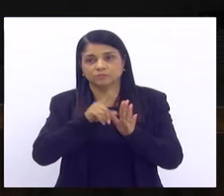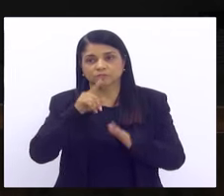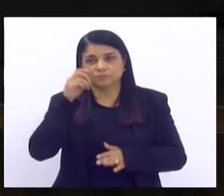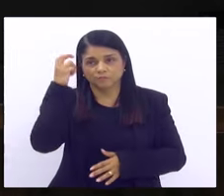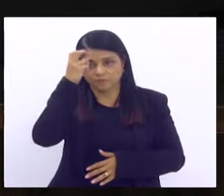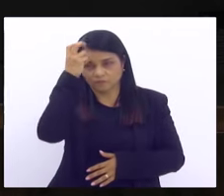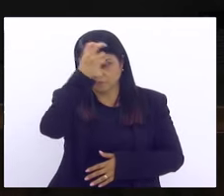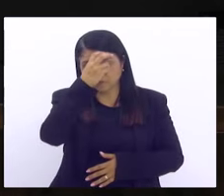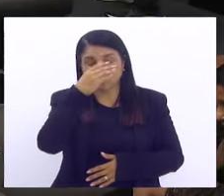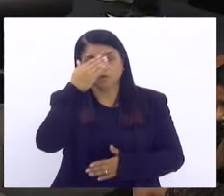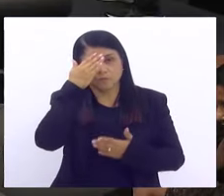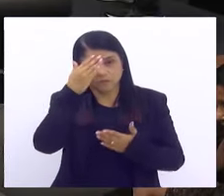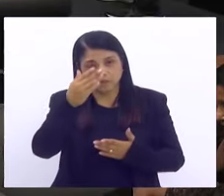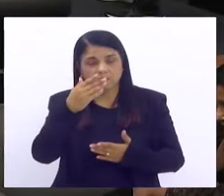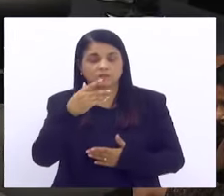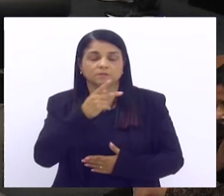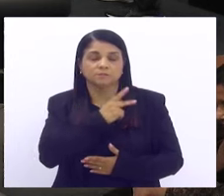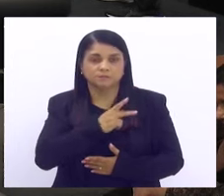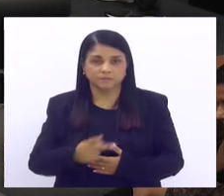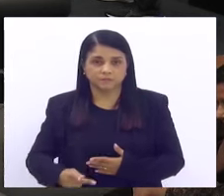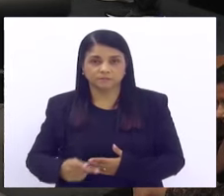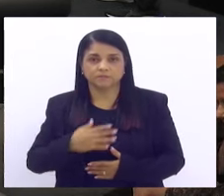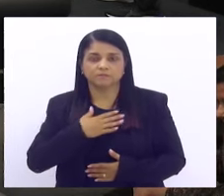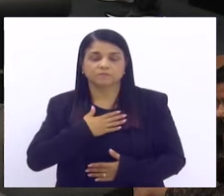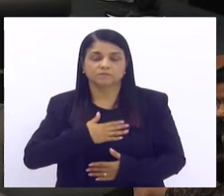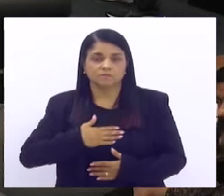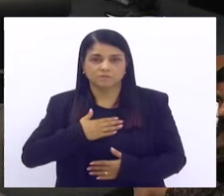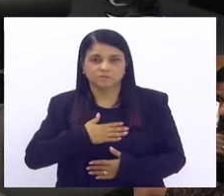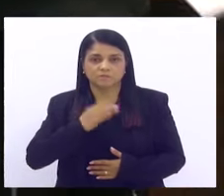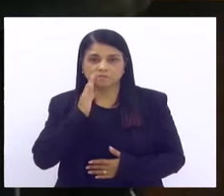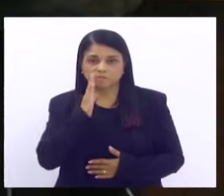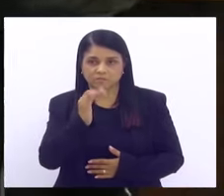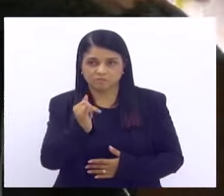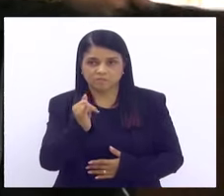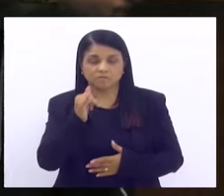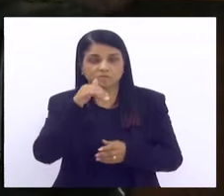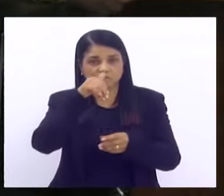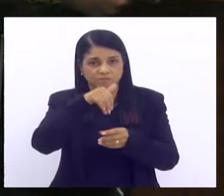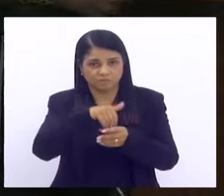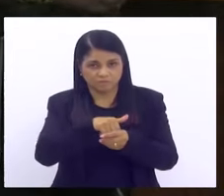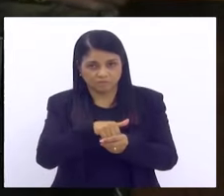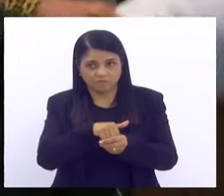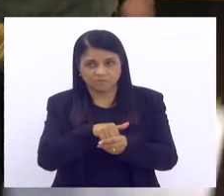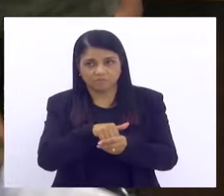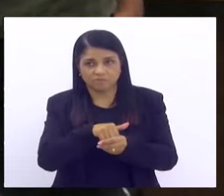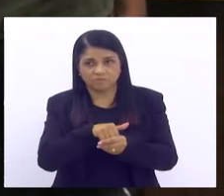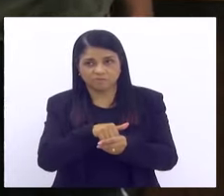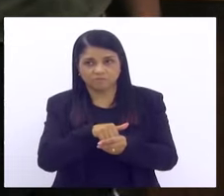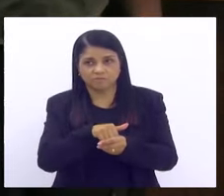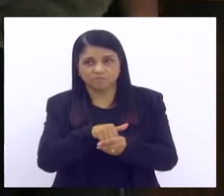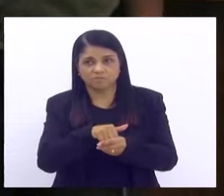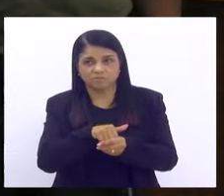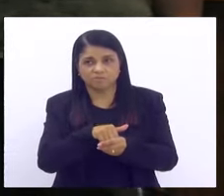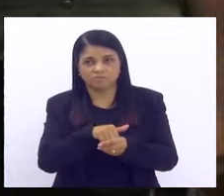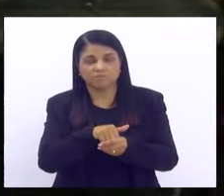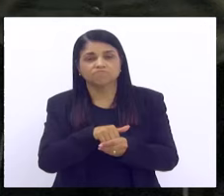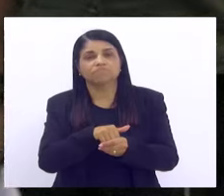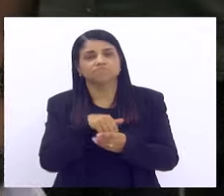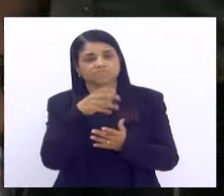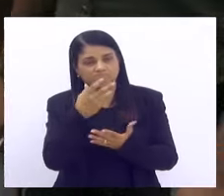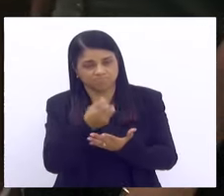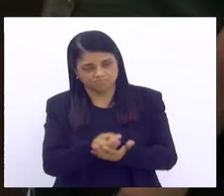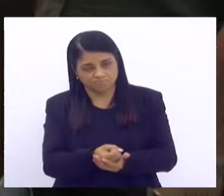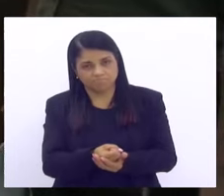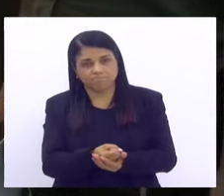Presidenta, muito obrigada. Gostaria de declarar meu voto completamente